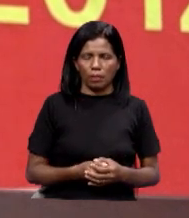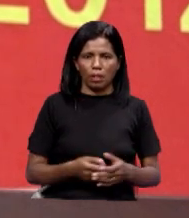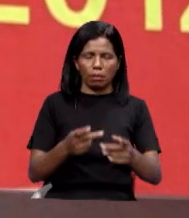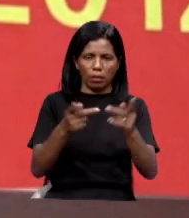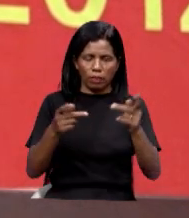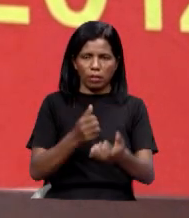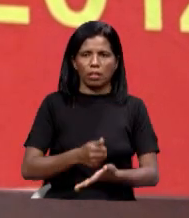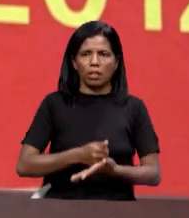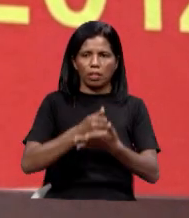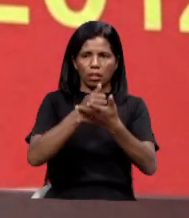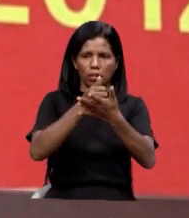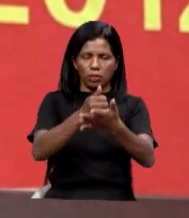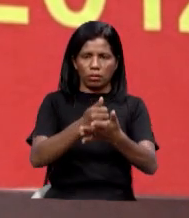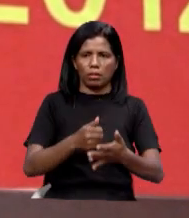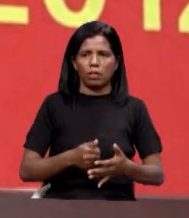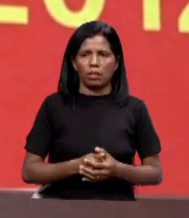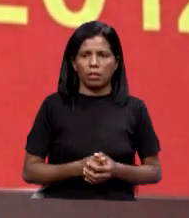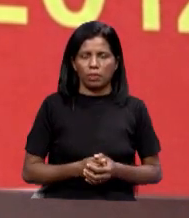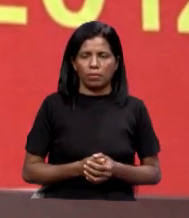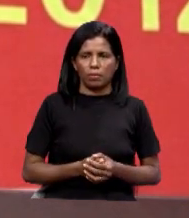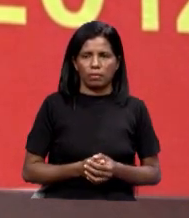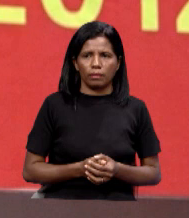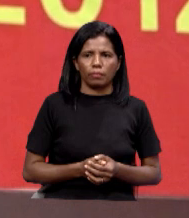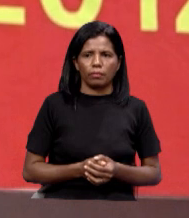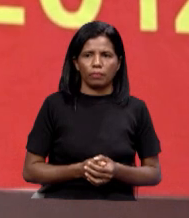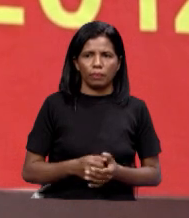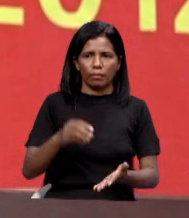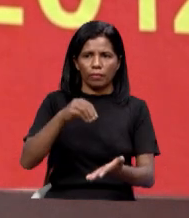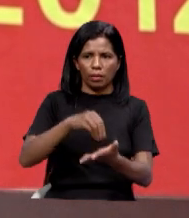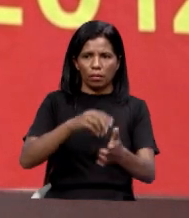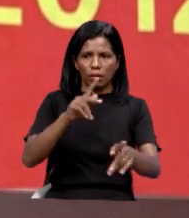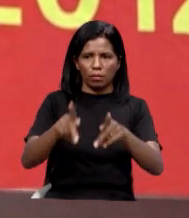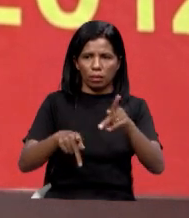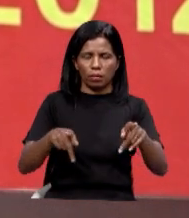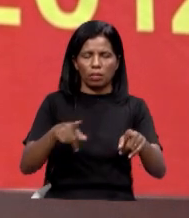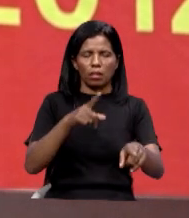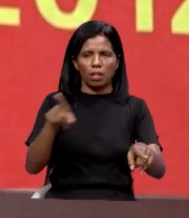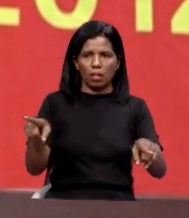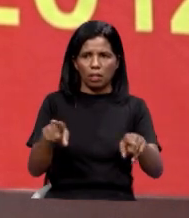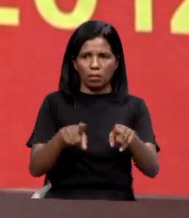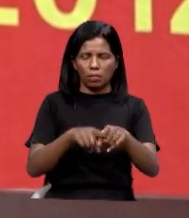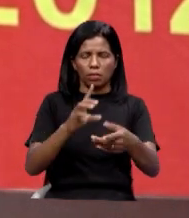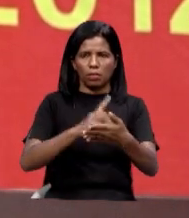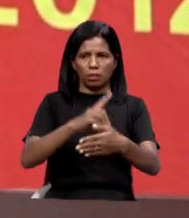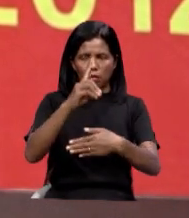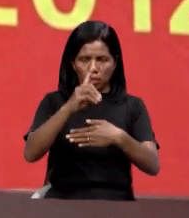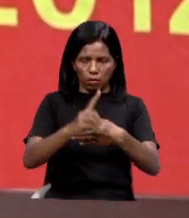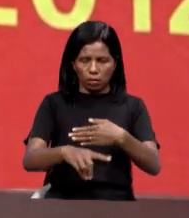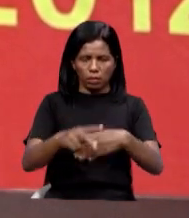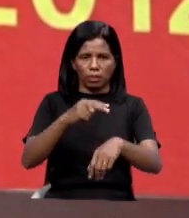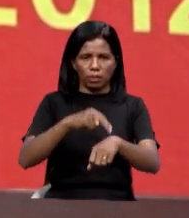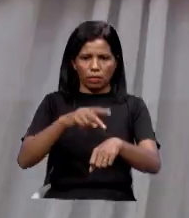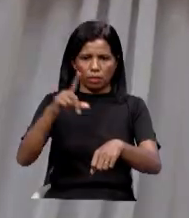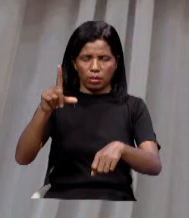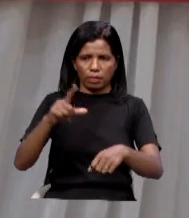social, natural e cultural, é bem divino, tal pouco mudar foco para o desenvolvimento nacional.